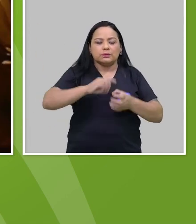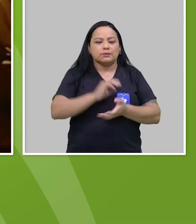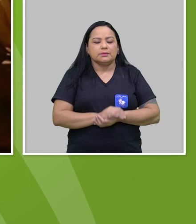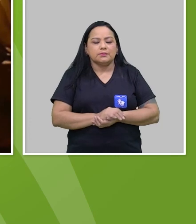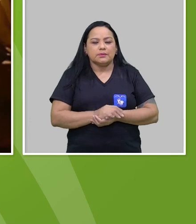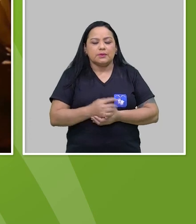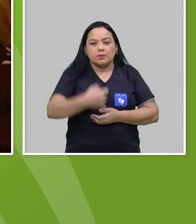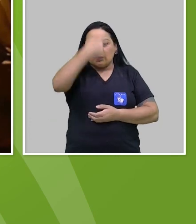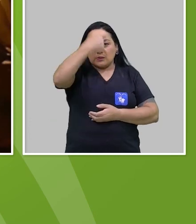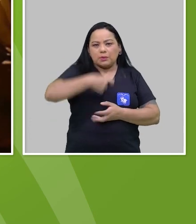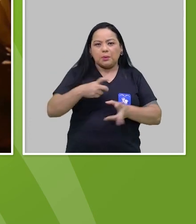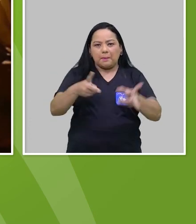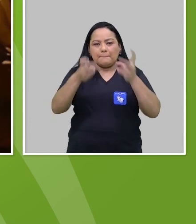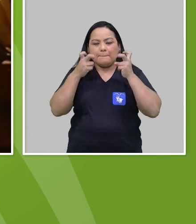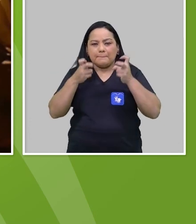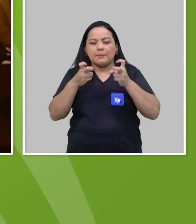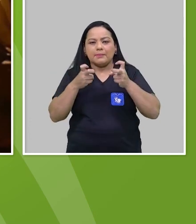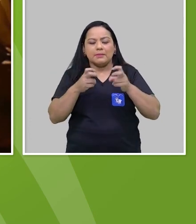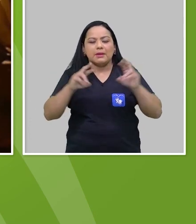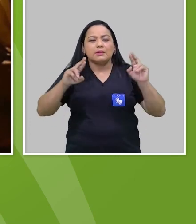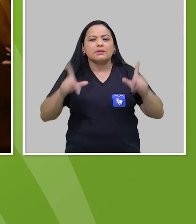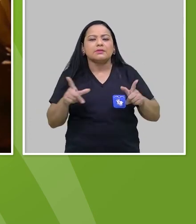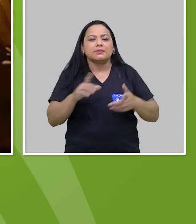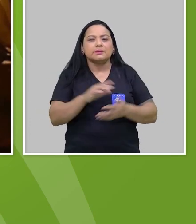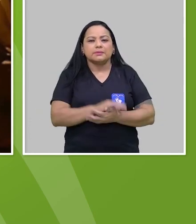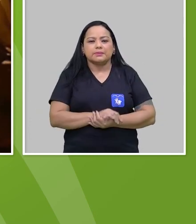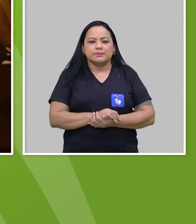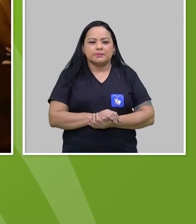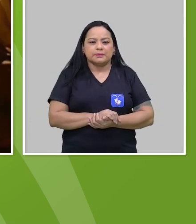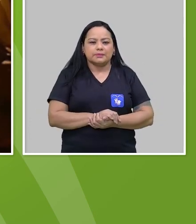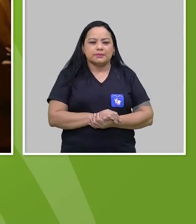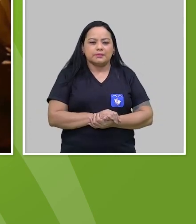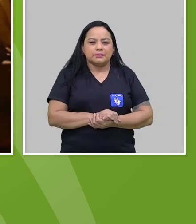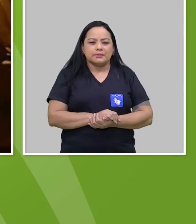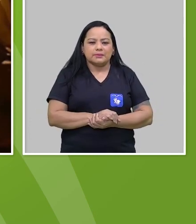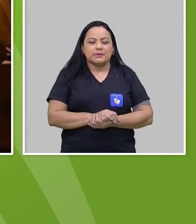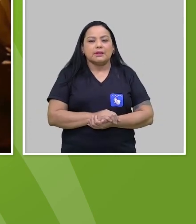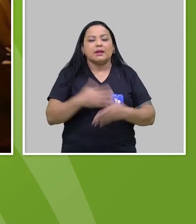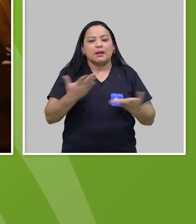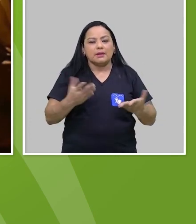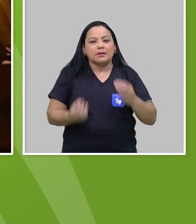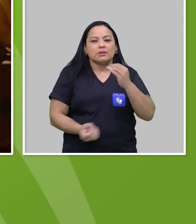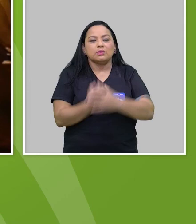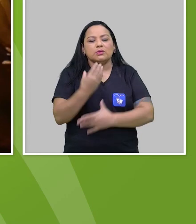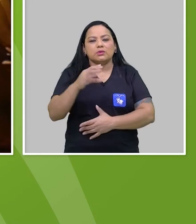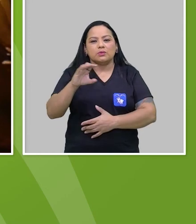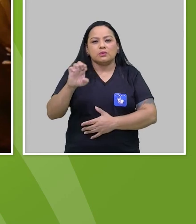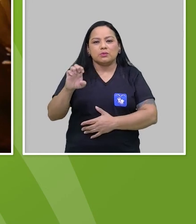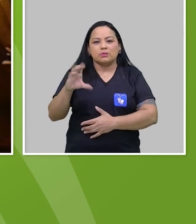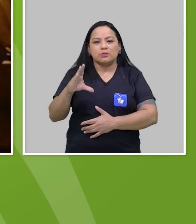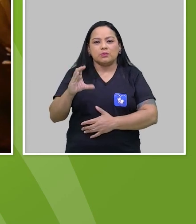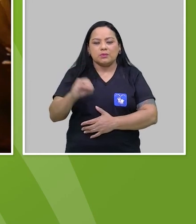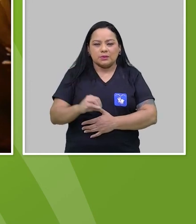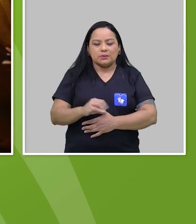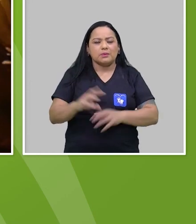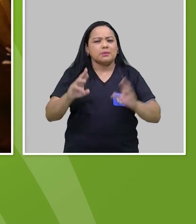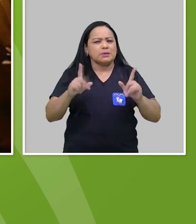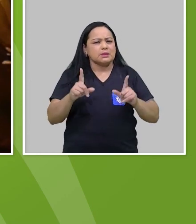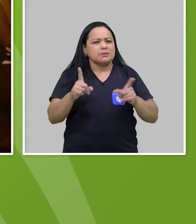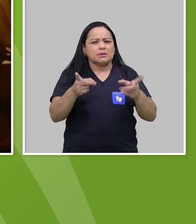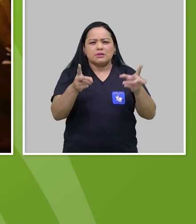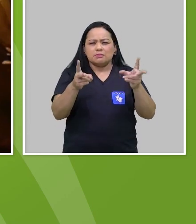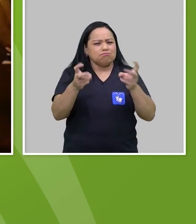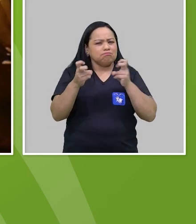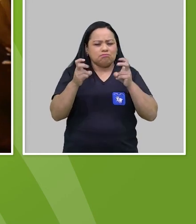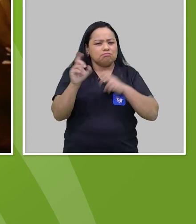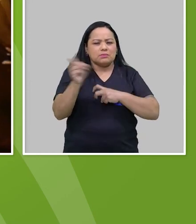eu percebo essa diferença, aí eu tenho eco. Quando eu não percebo a diferença entre o som